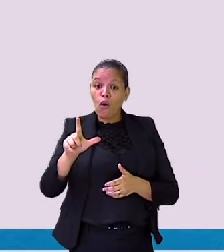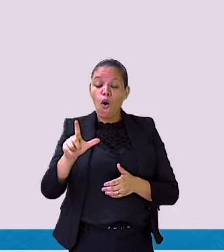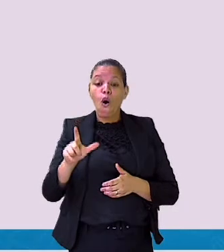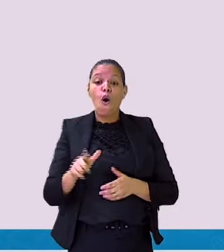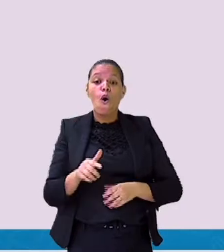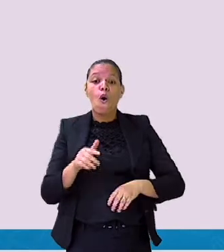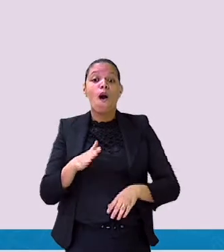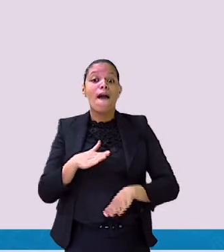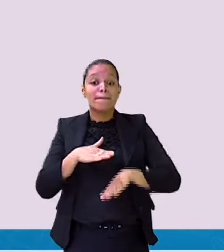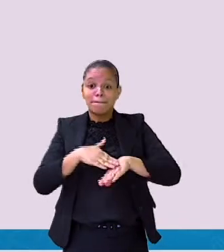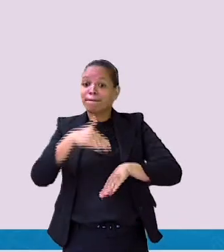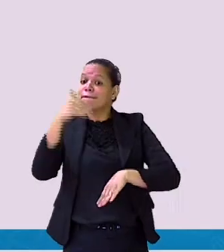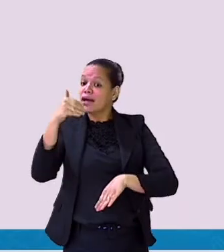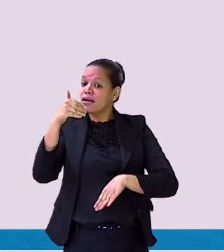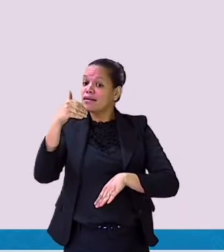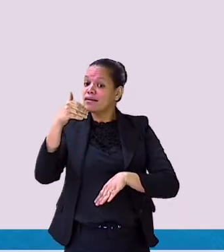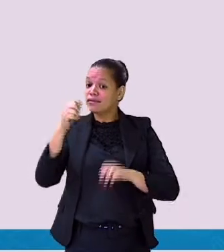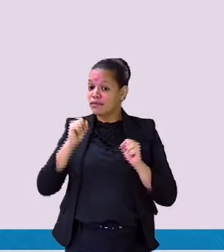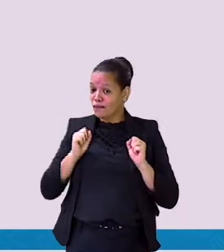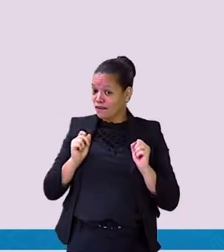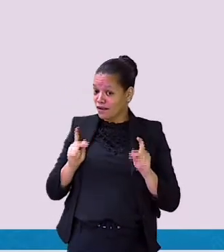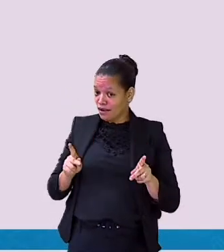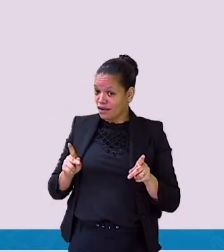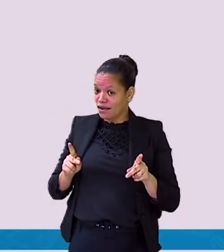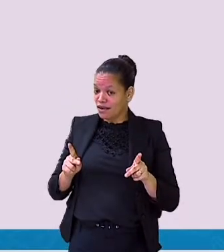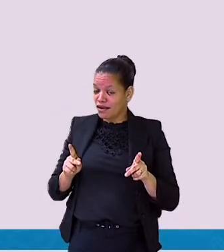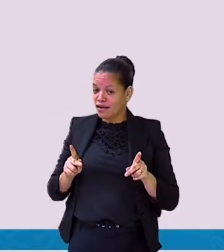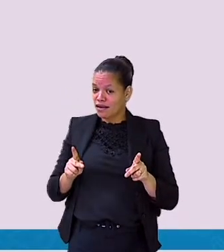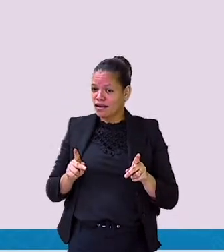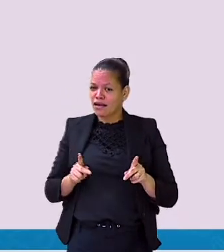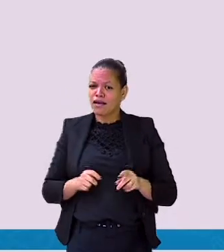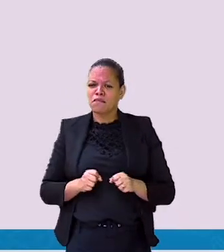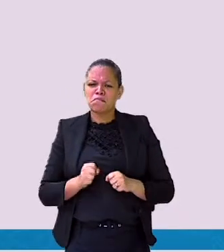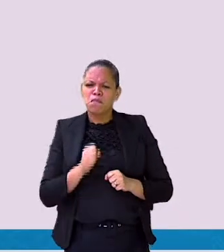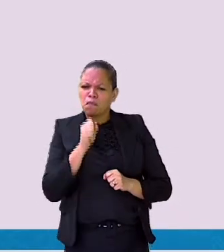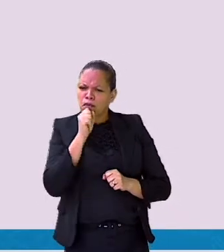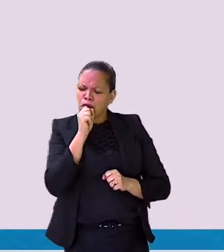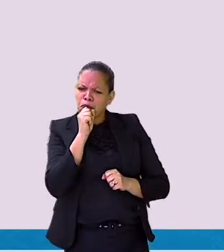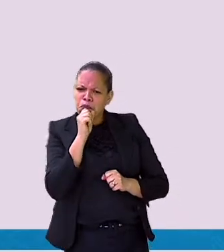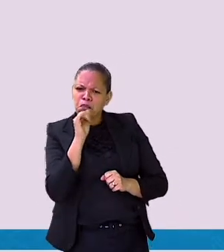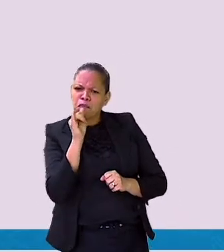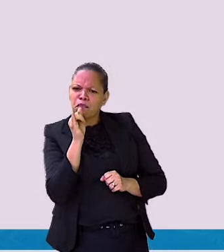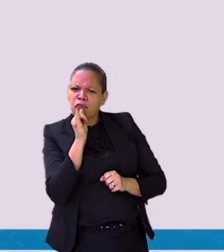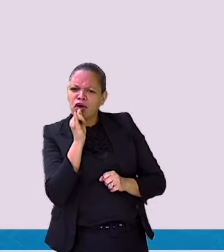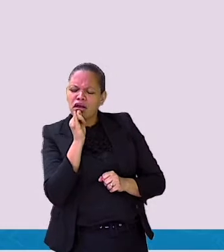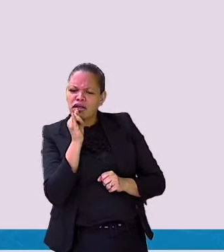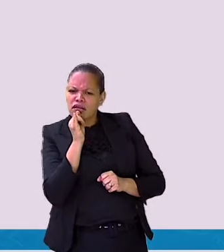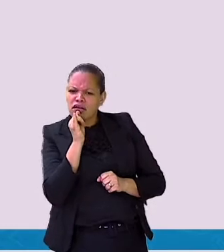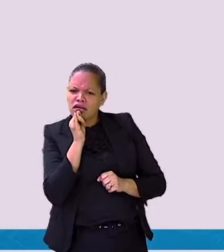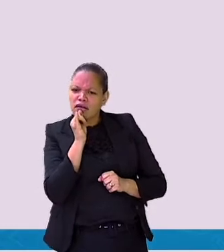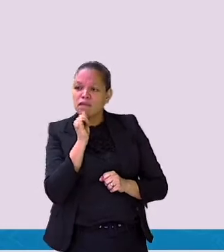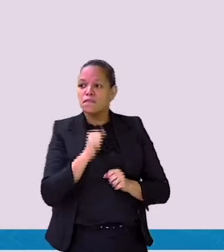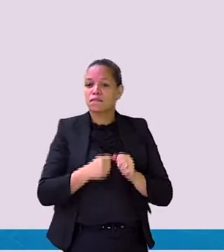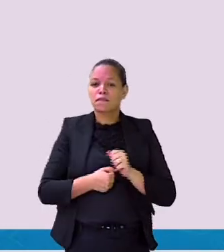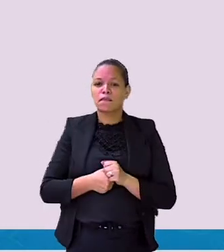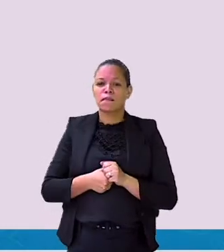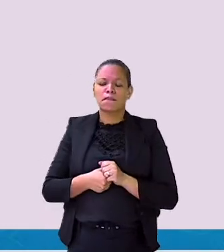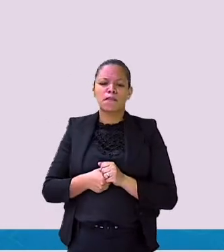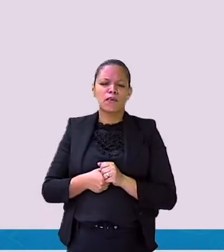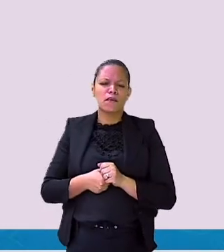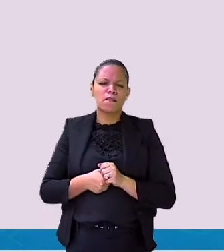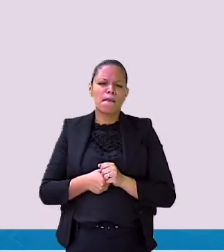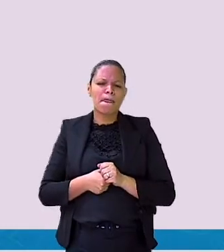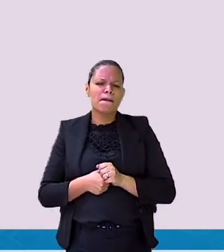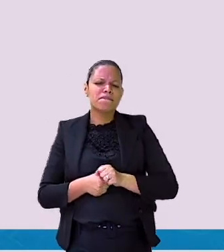Justamente. Então, o gráfico, dependendo da legenda, daquilo que ele quer te passar, você só de olhar, por exemplo, se